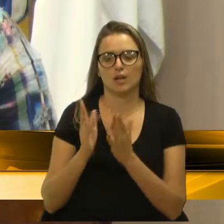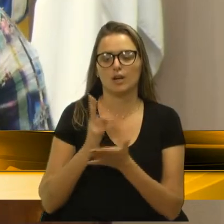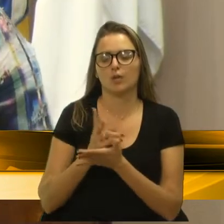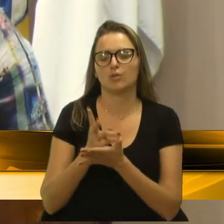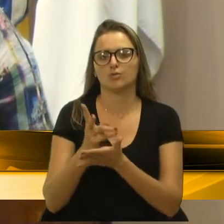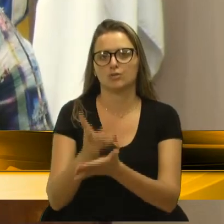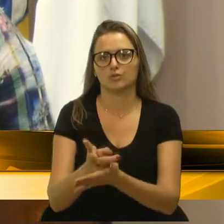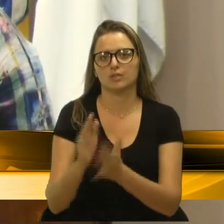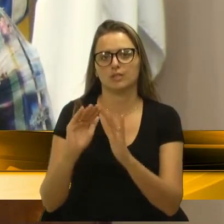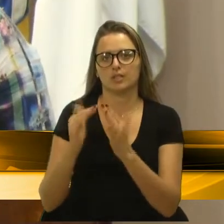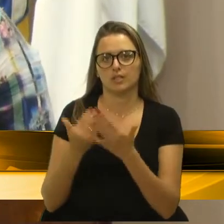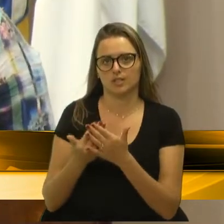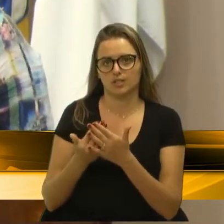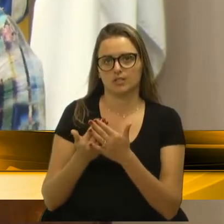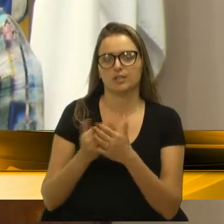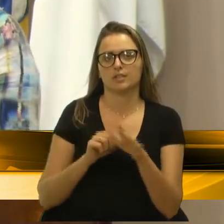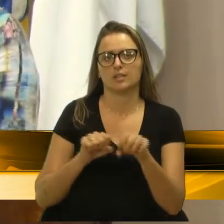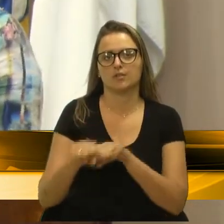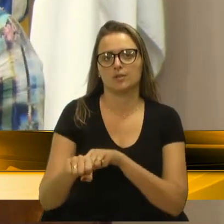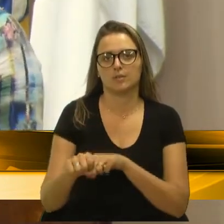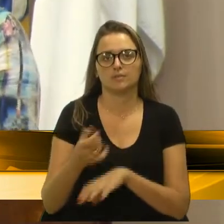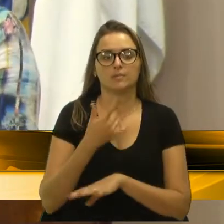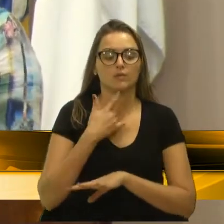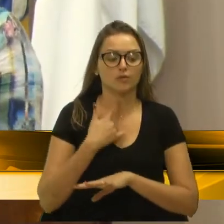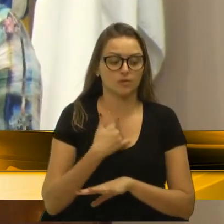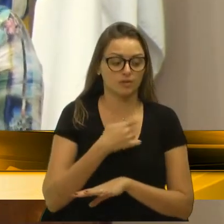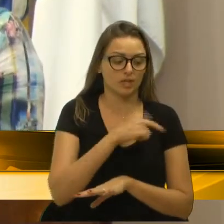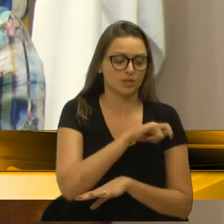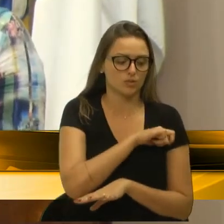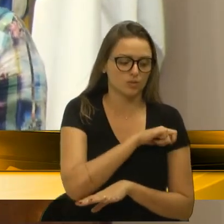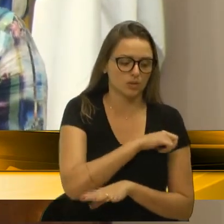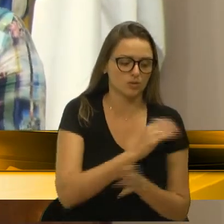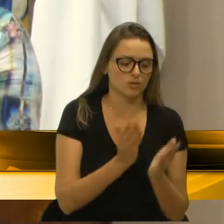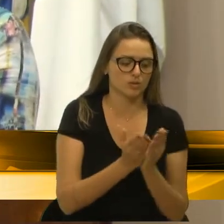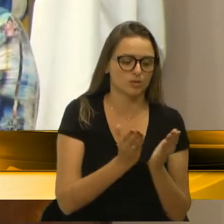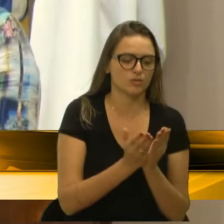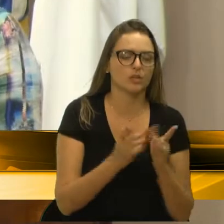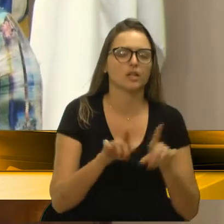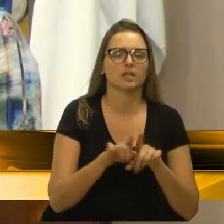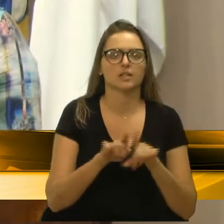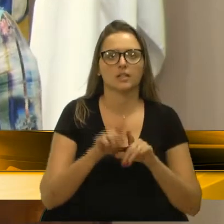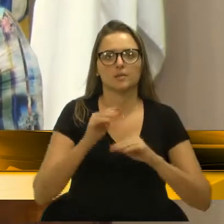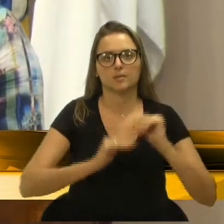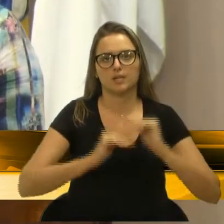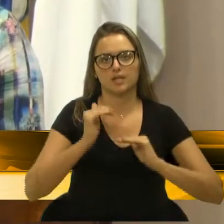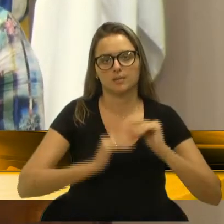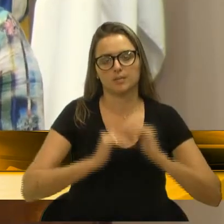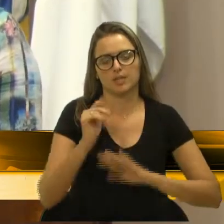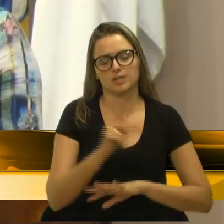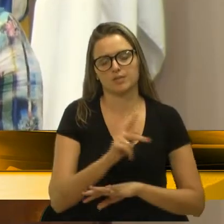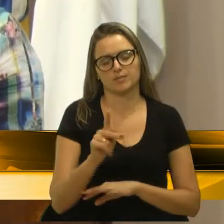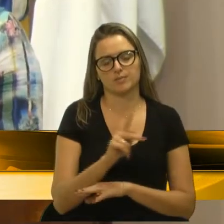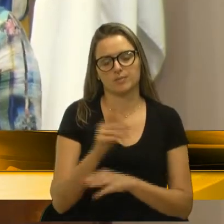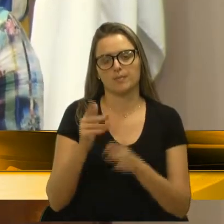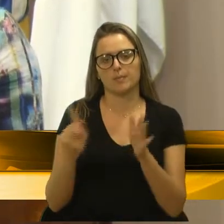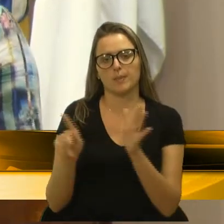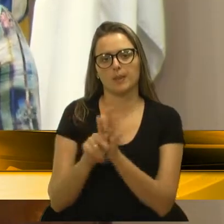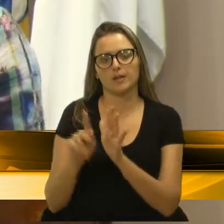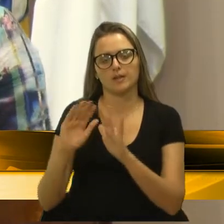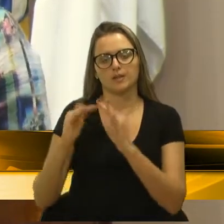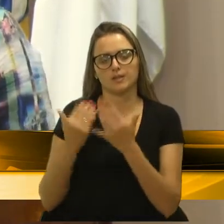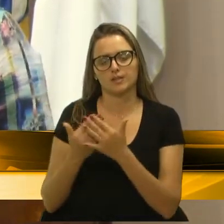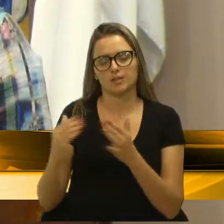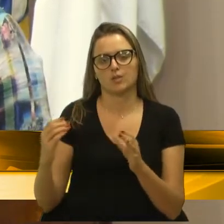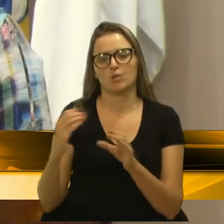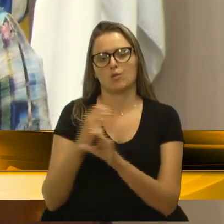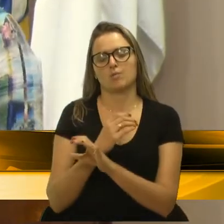da escola. A vontade de estudar se dá também pela atuação do professor, pela escola estando completa no